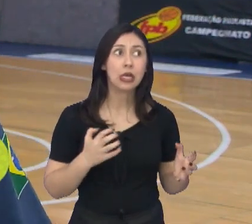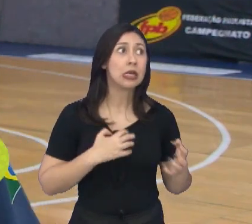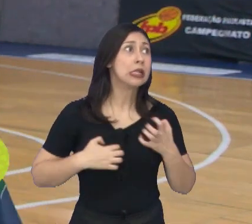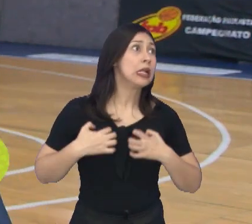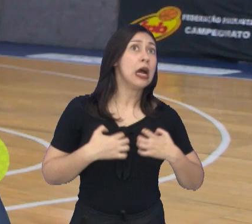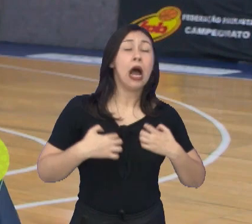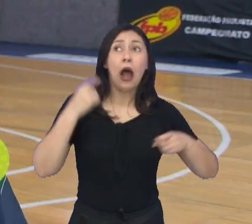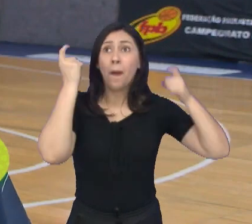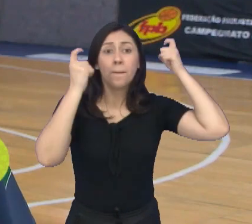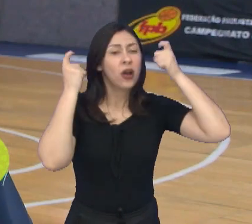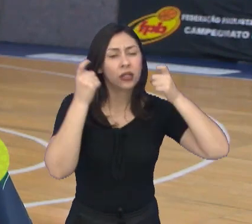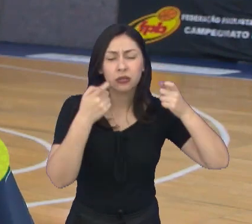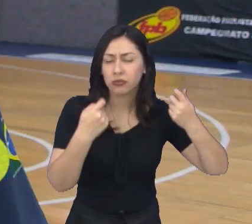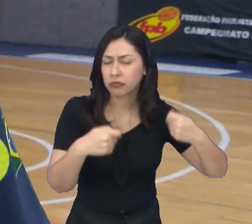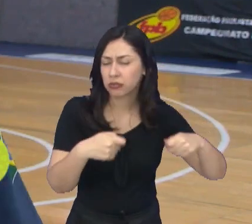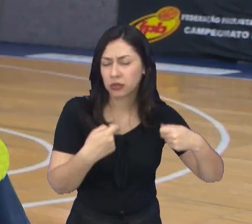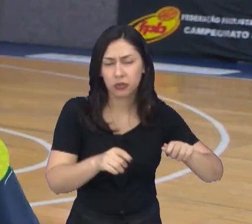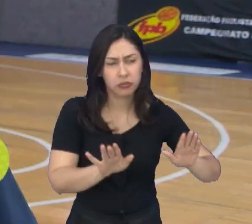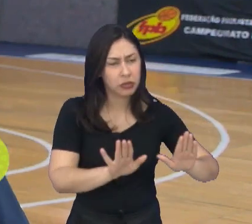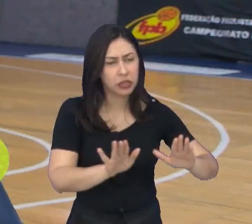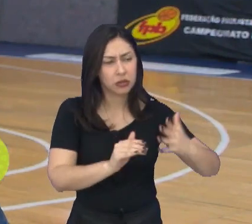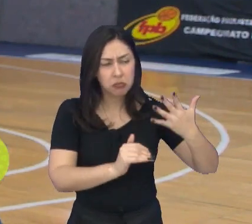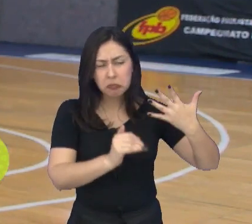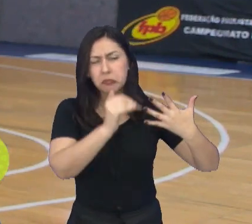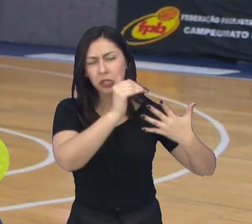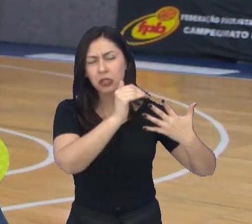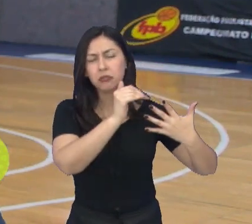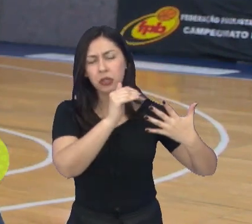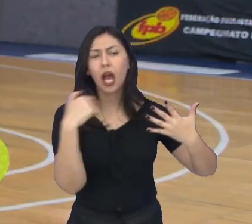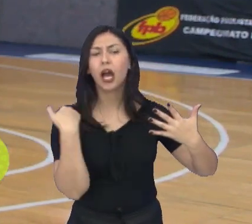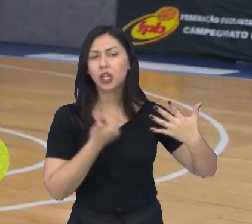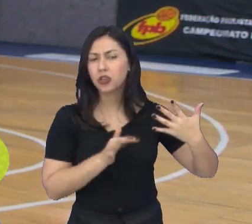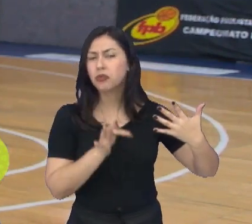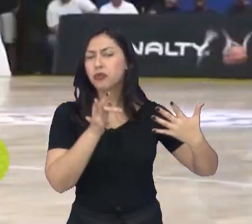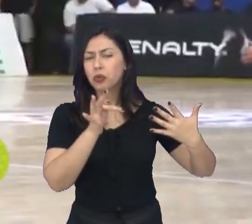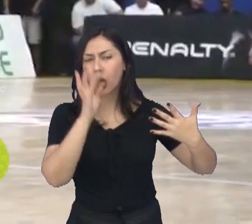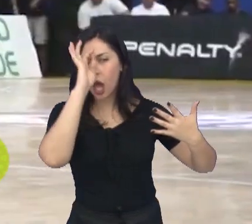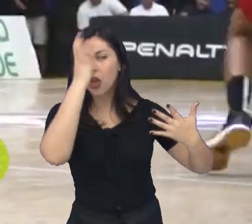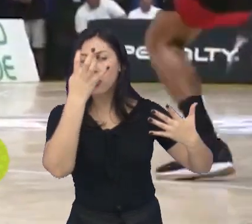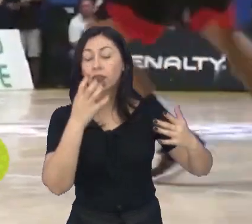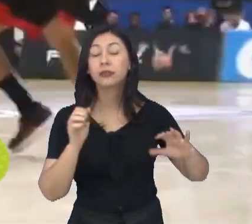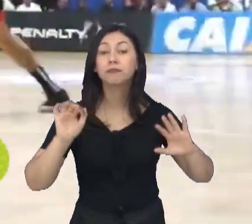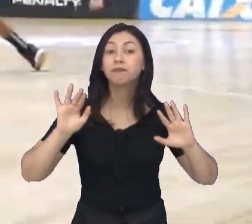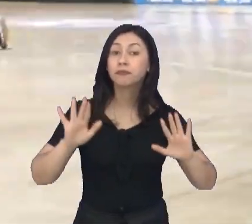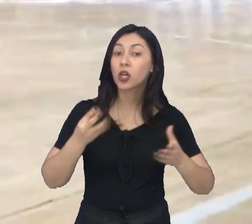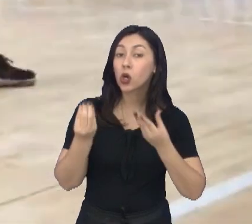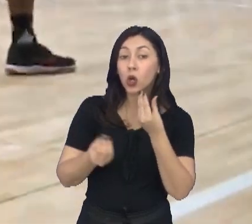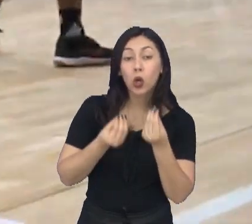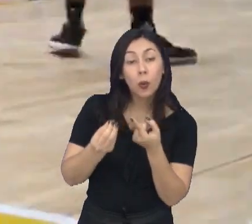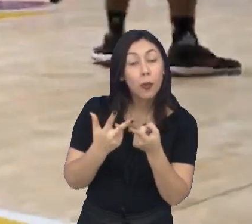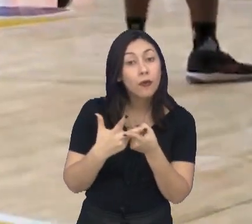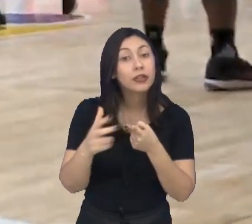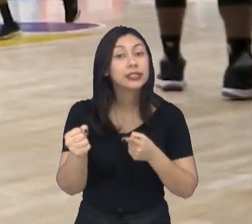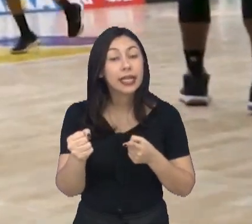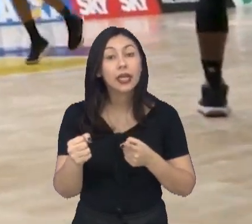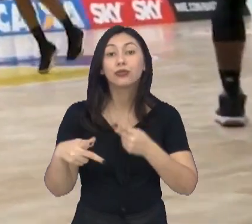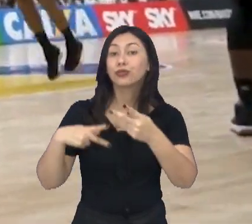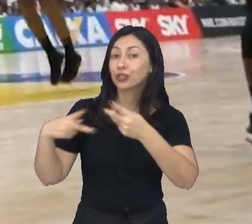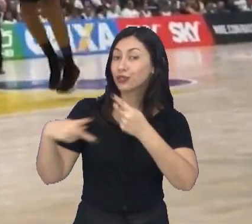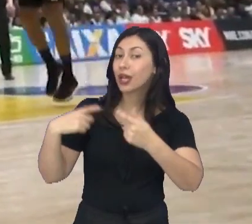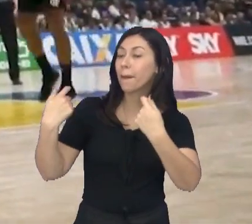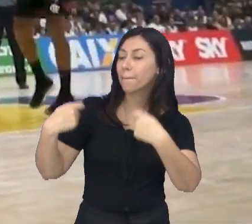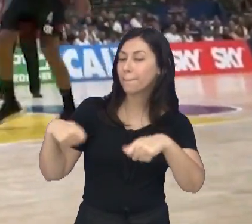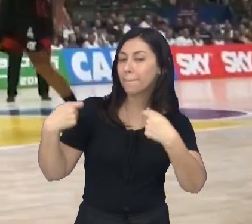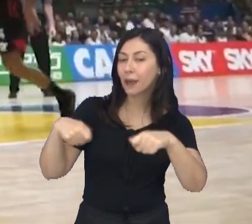desesperados pela questão da tabela de classificação, que isso vai se resolver um pouquinho mais na frente. E para vencer a partida, o São José vai